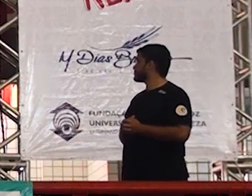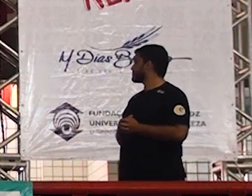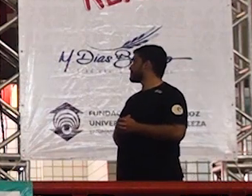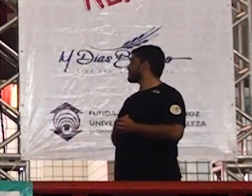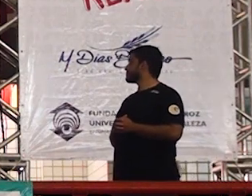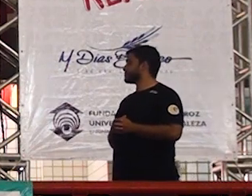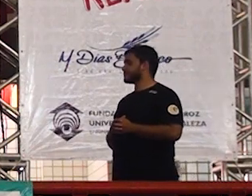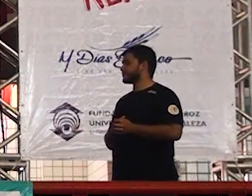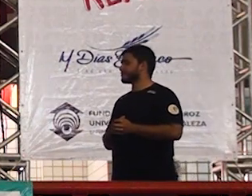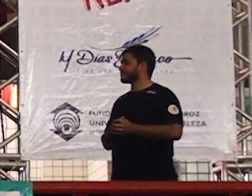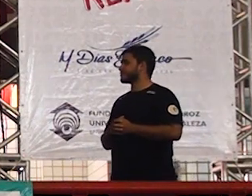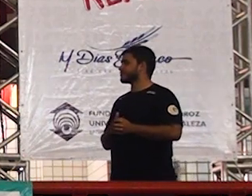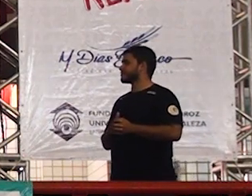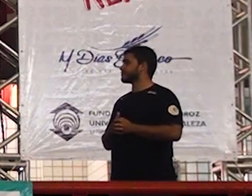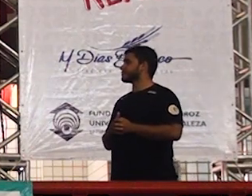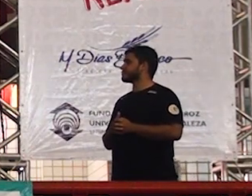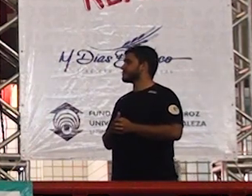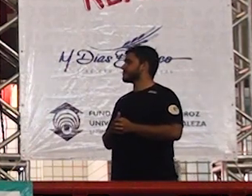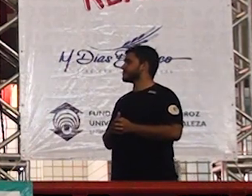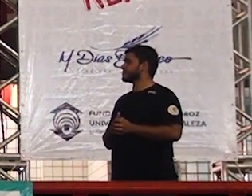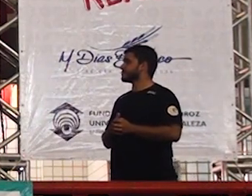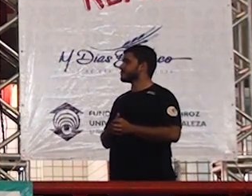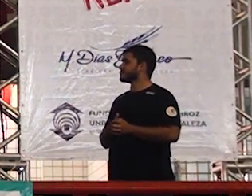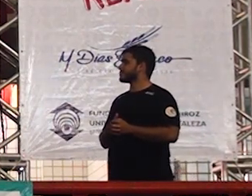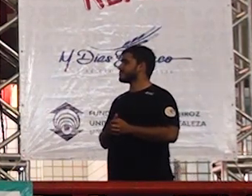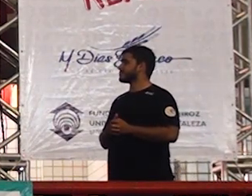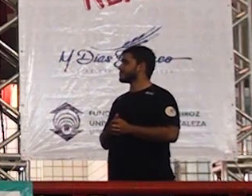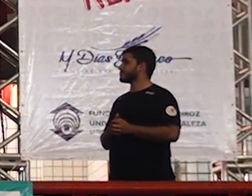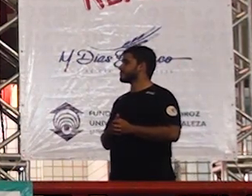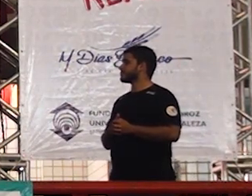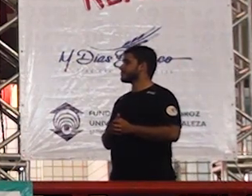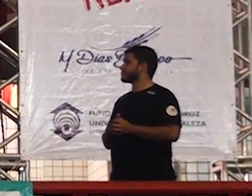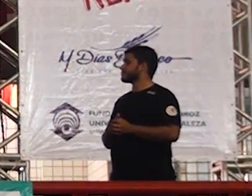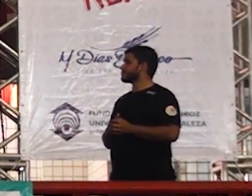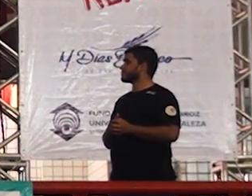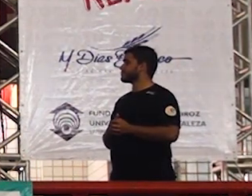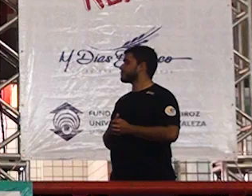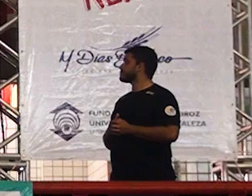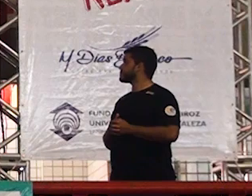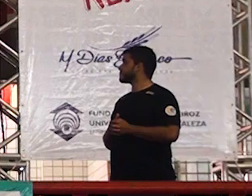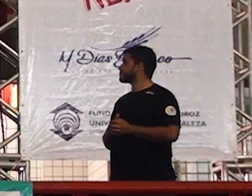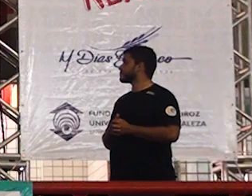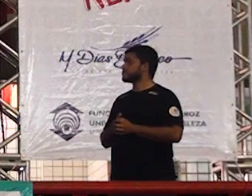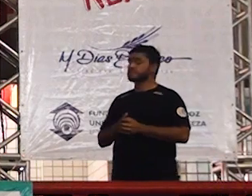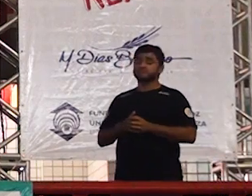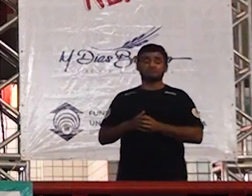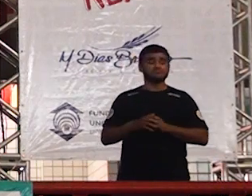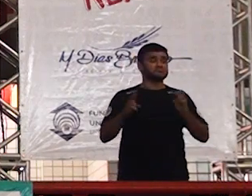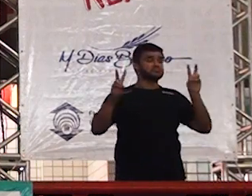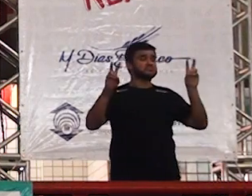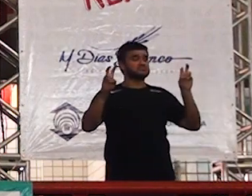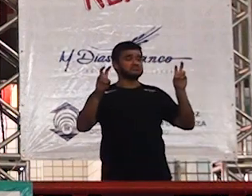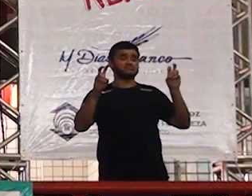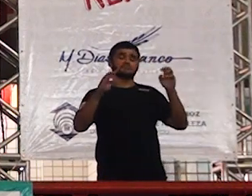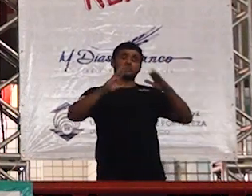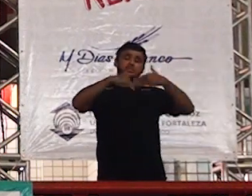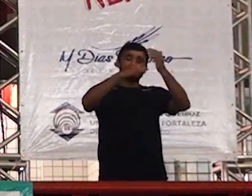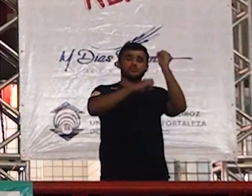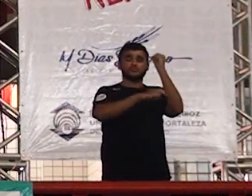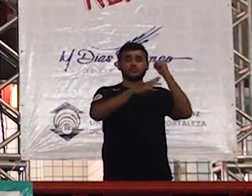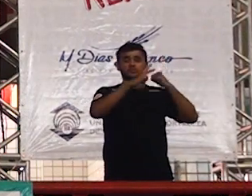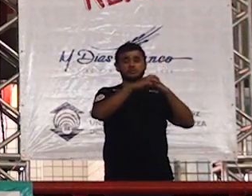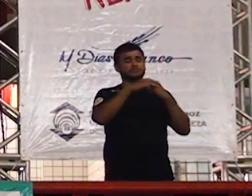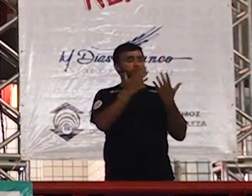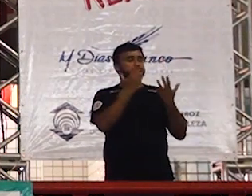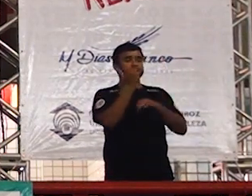O tema era fácil, era para falar de desenvolvimento sustentável, sustentabilidade, desmatamento, mas teve uma galera